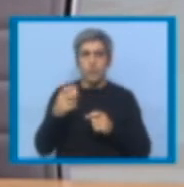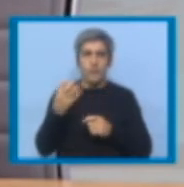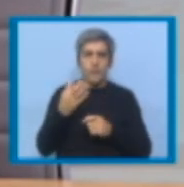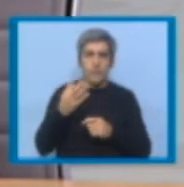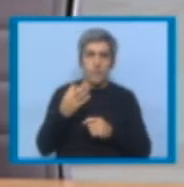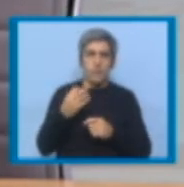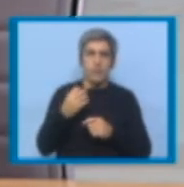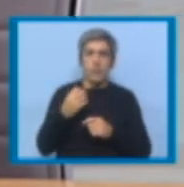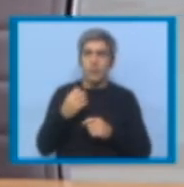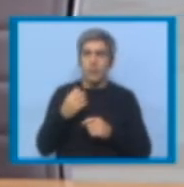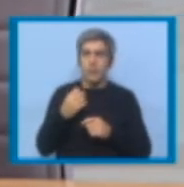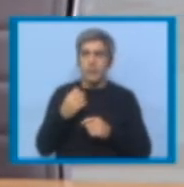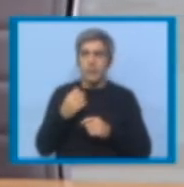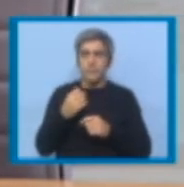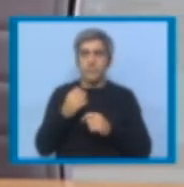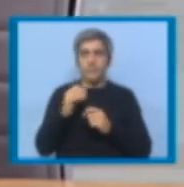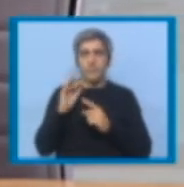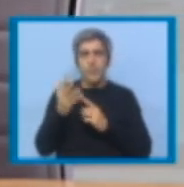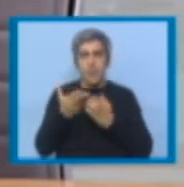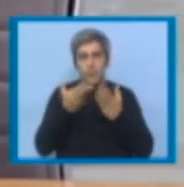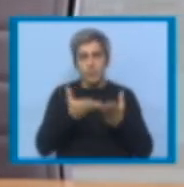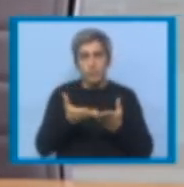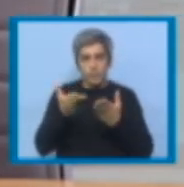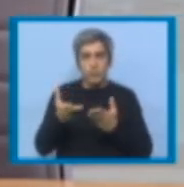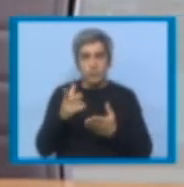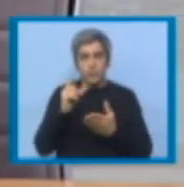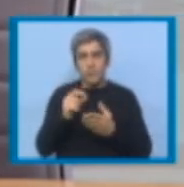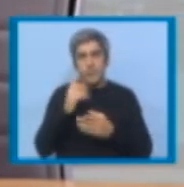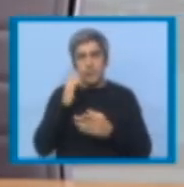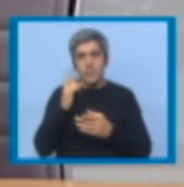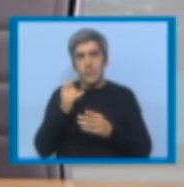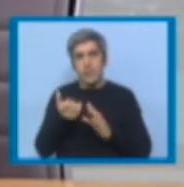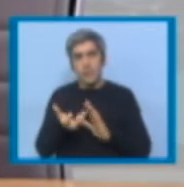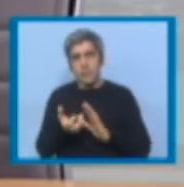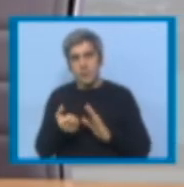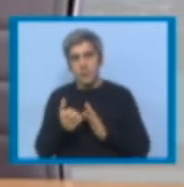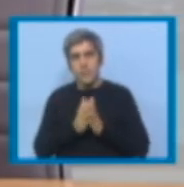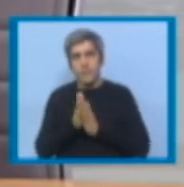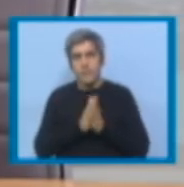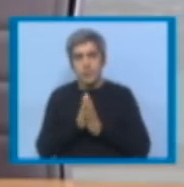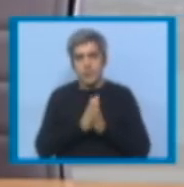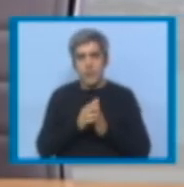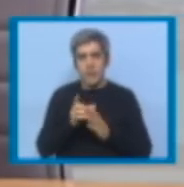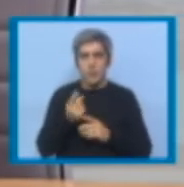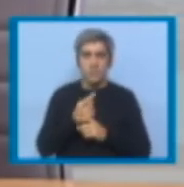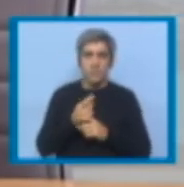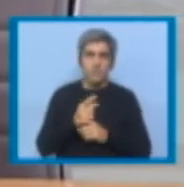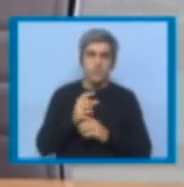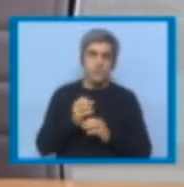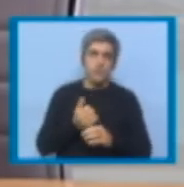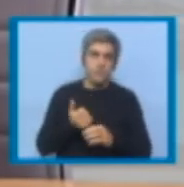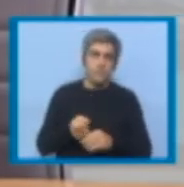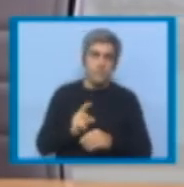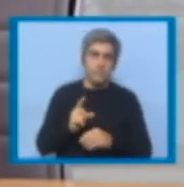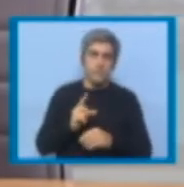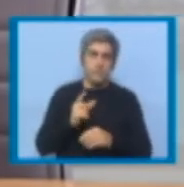supostamente à sombra da ajuda estavam ali a tentar esquemas menos próprios.